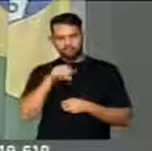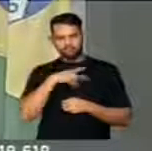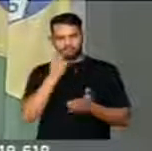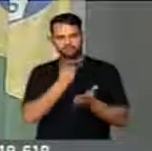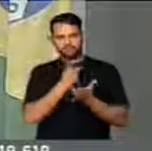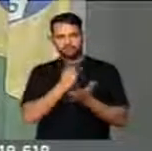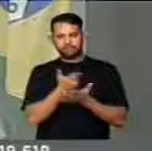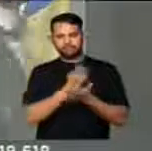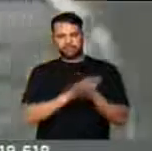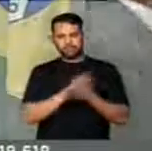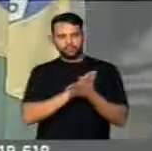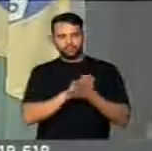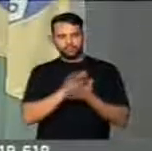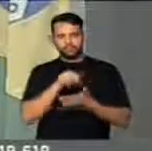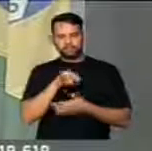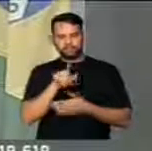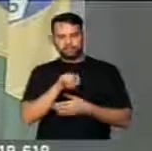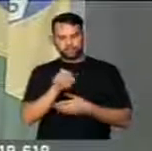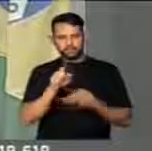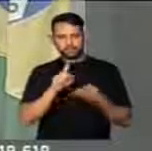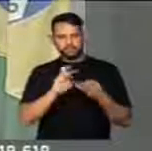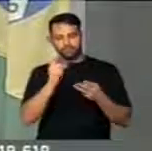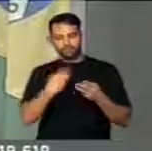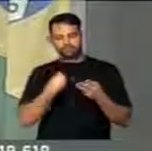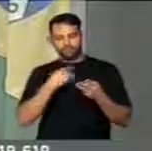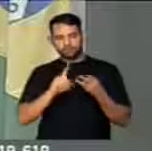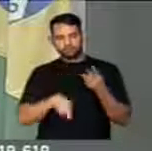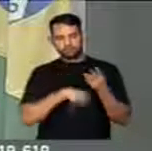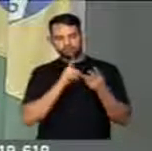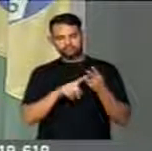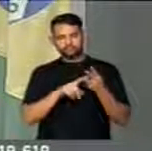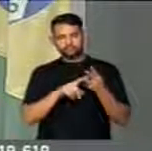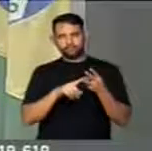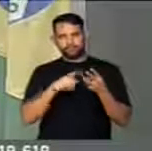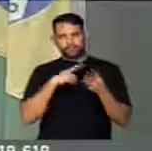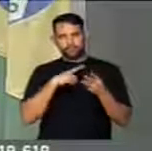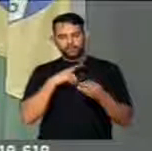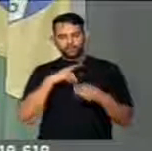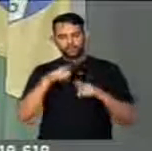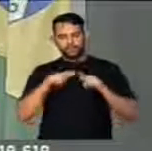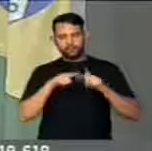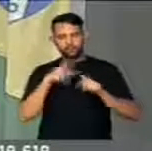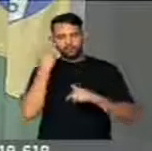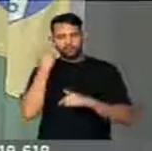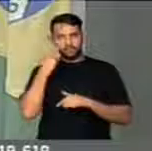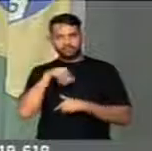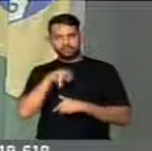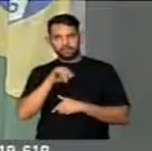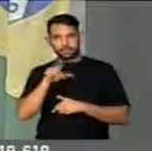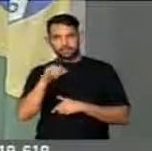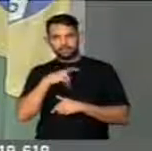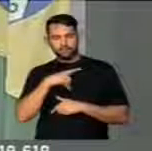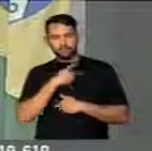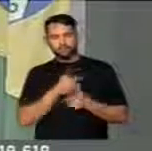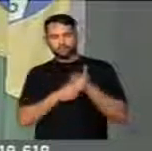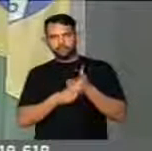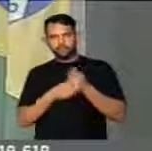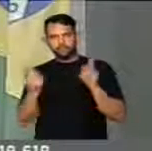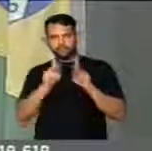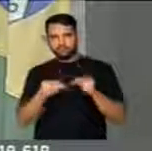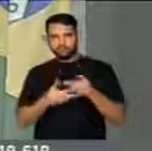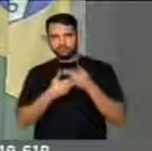Primeiro, no cumprimento das atribuições que lhe forem estabelecidas pelo Presidente da República ou pelo Ministro de Estado